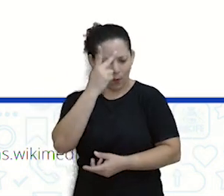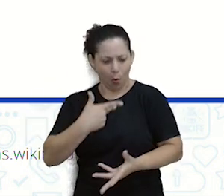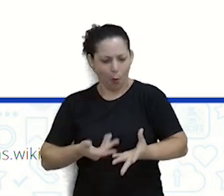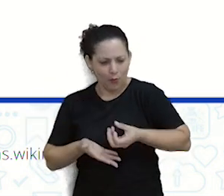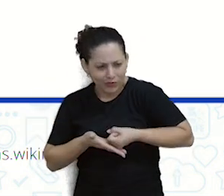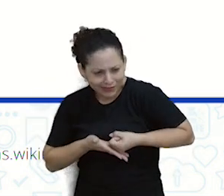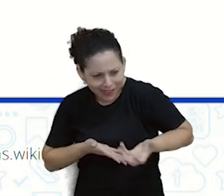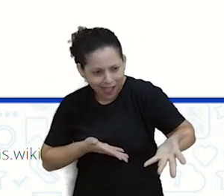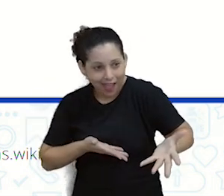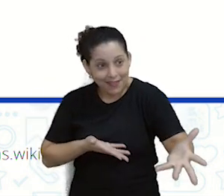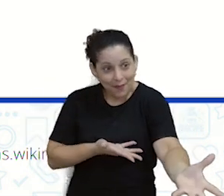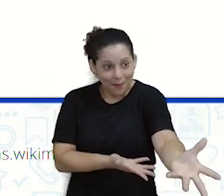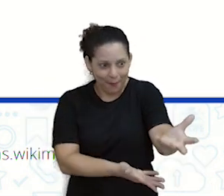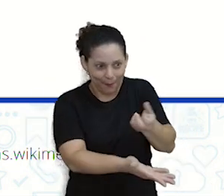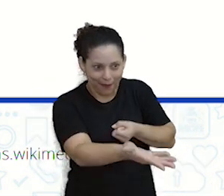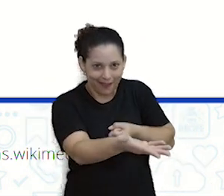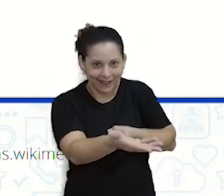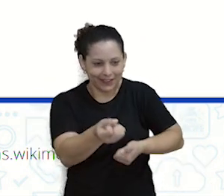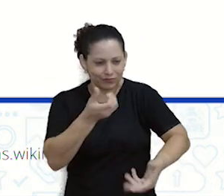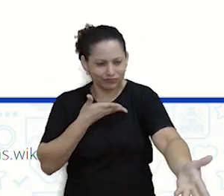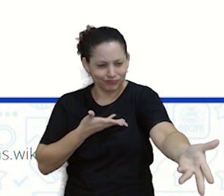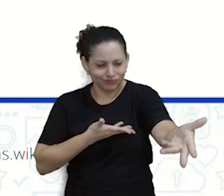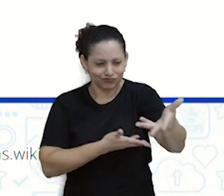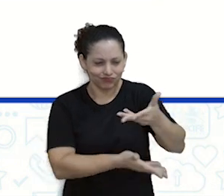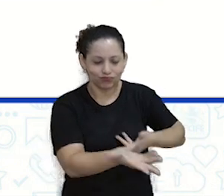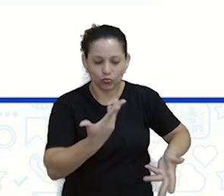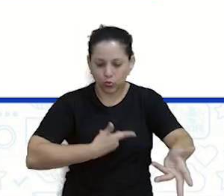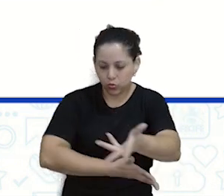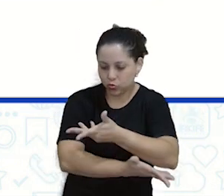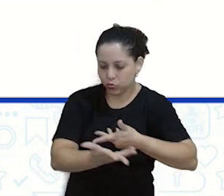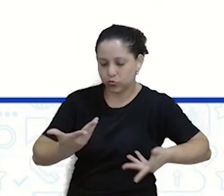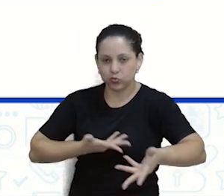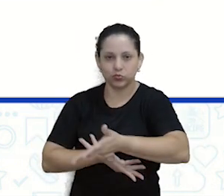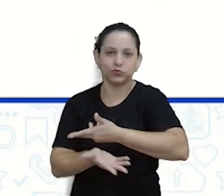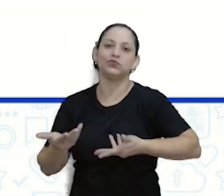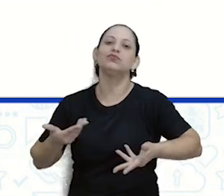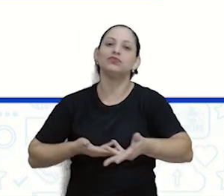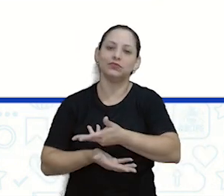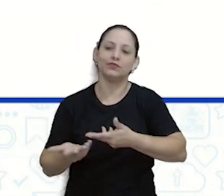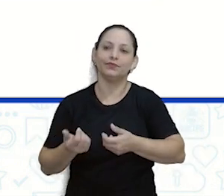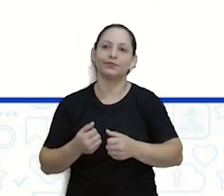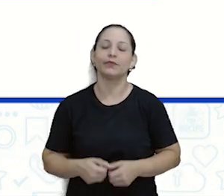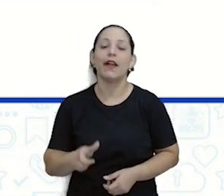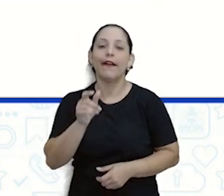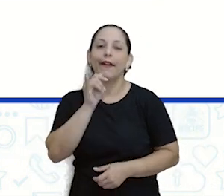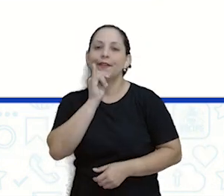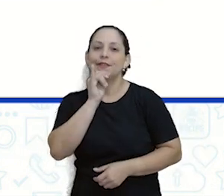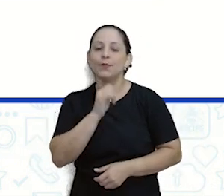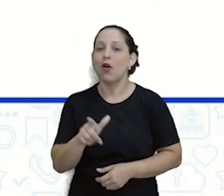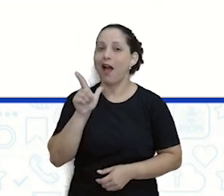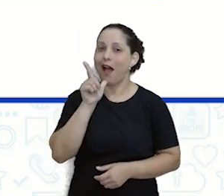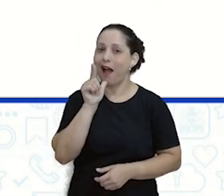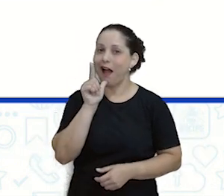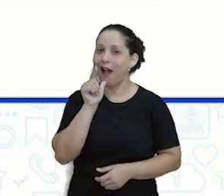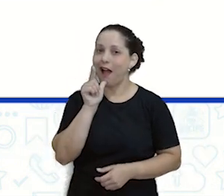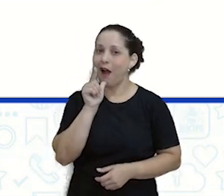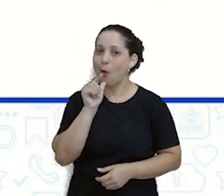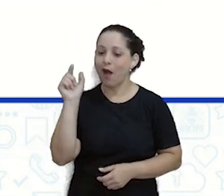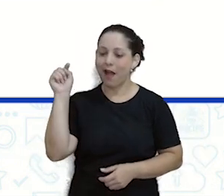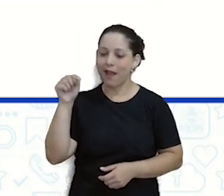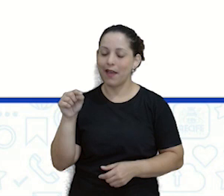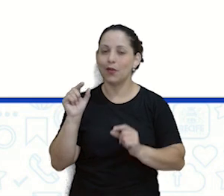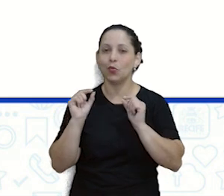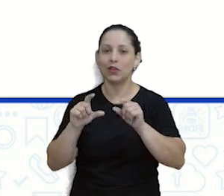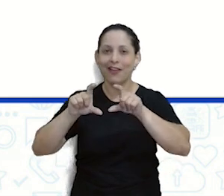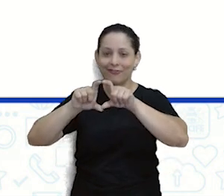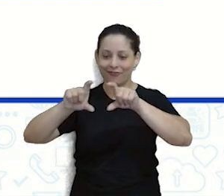pega o do outro também, né? Então, ele passa a ter mais um átomo, tá certo? Na água, por exemplo, a gente sabe que a fórmula da água